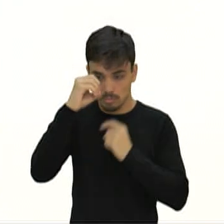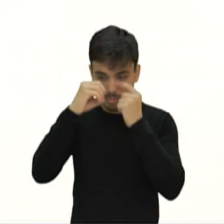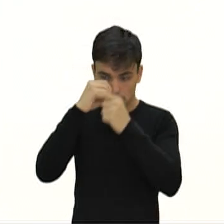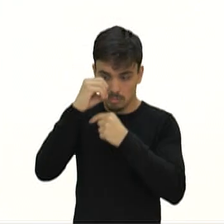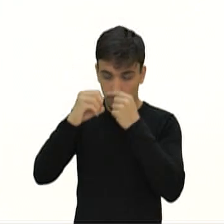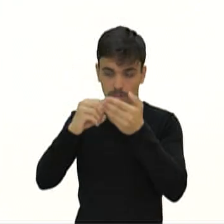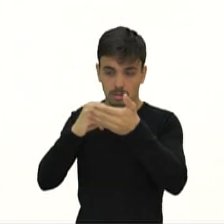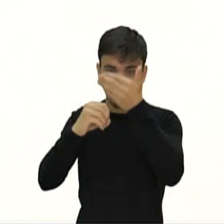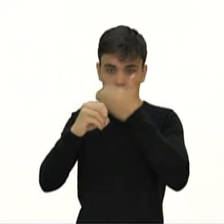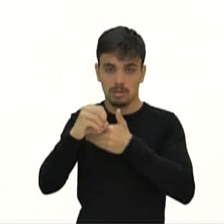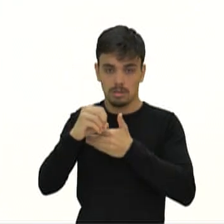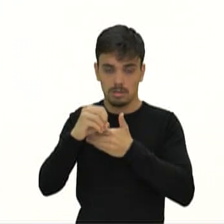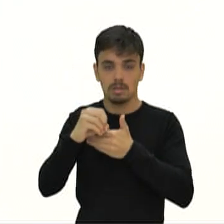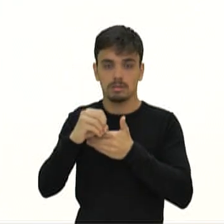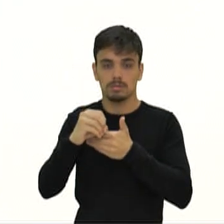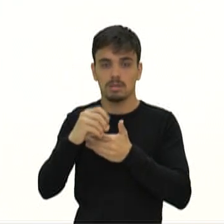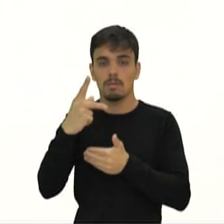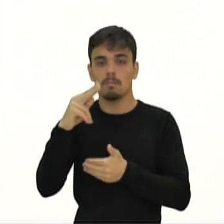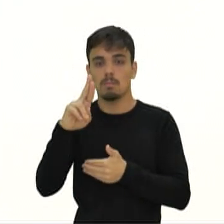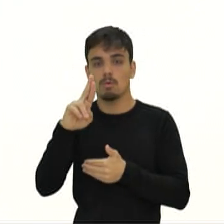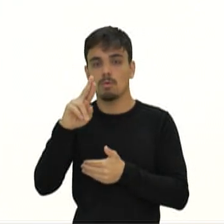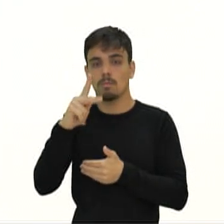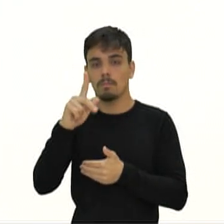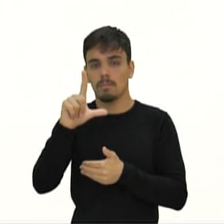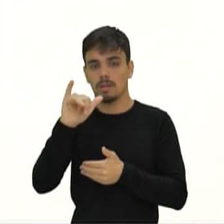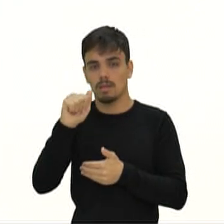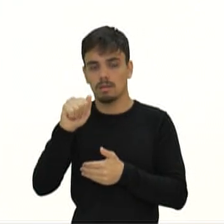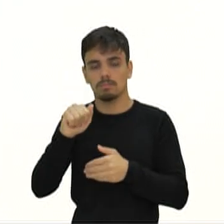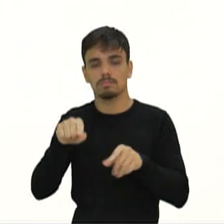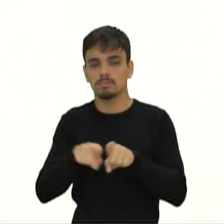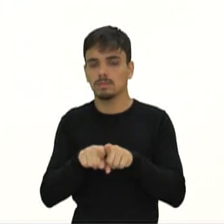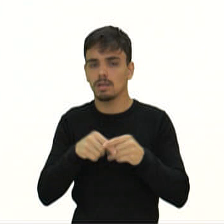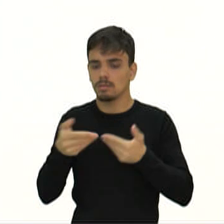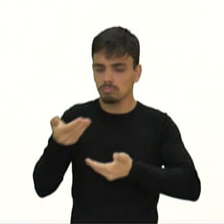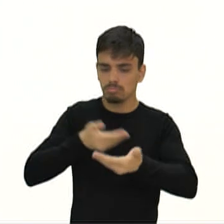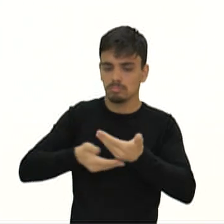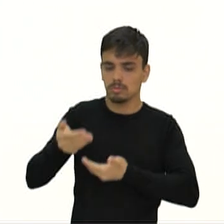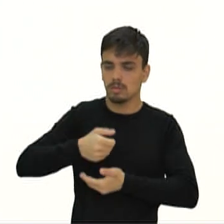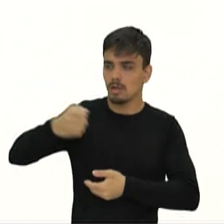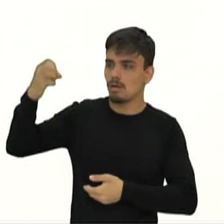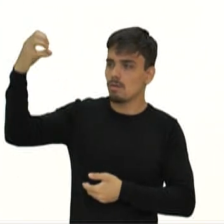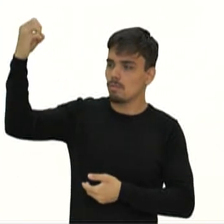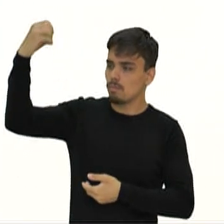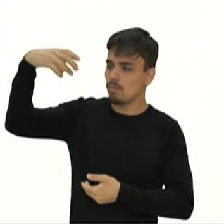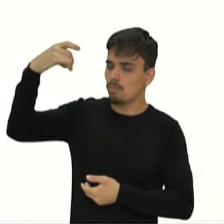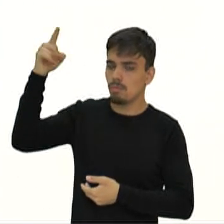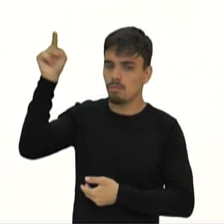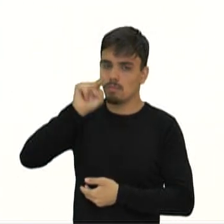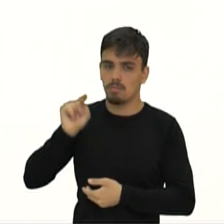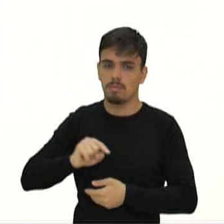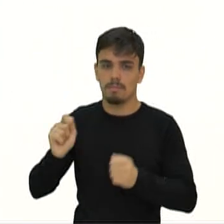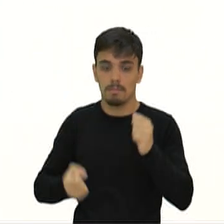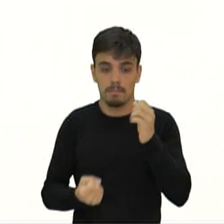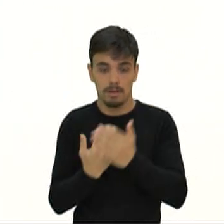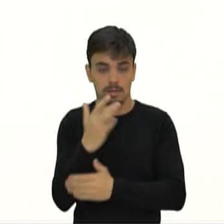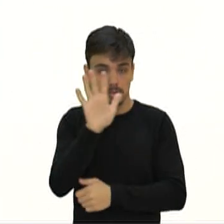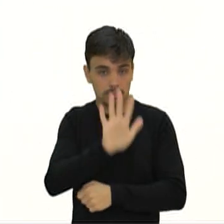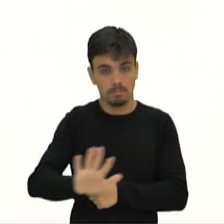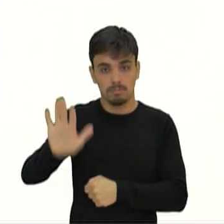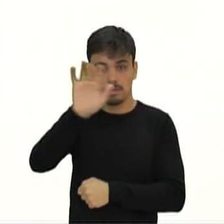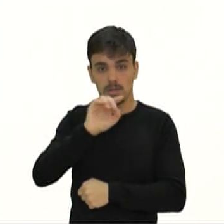atrás da pupila. Ele colabora na convergência dos raios luminosos para a formação da imagem na